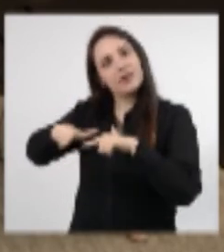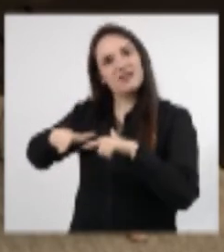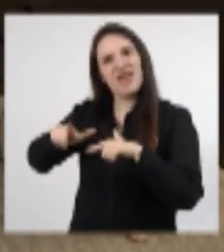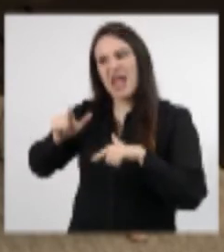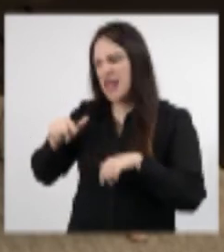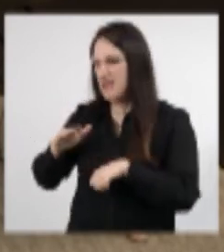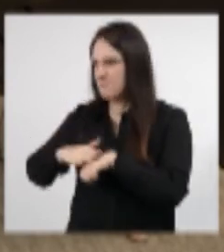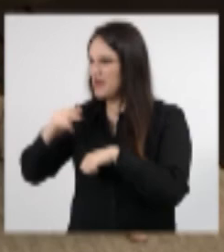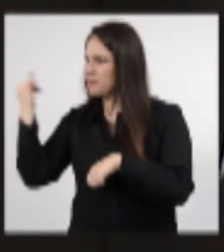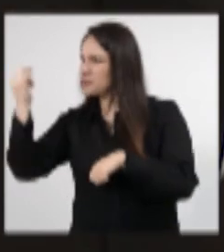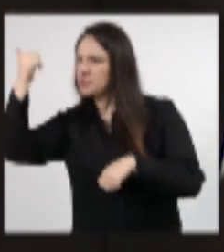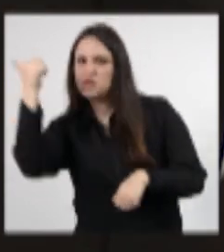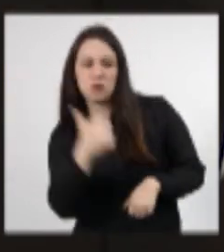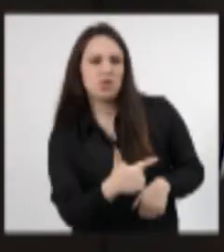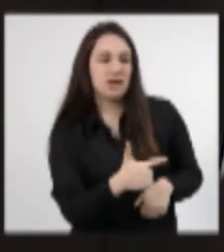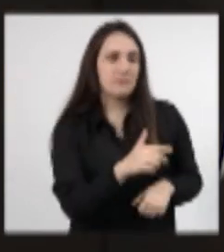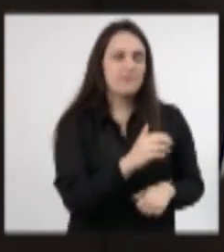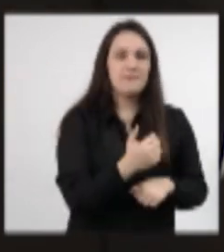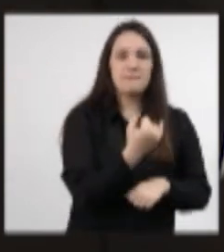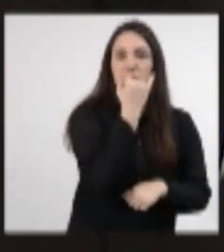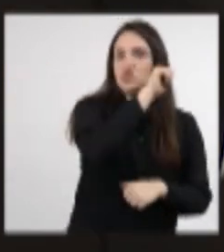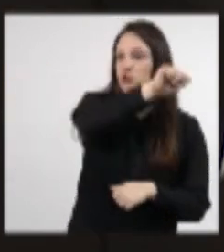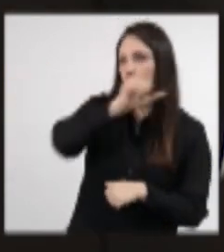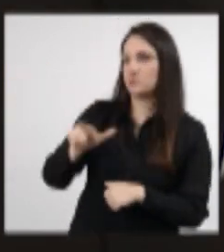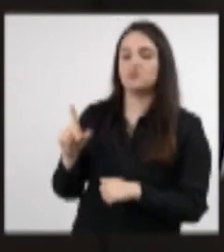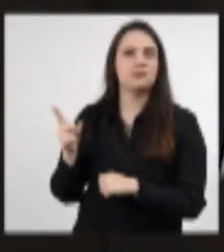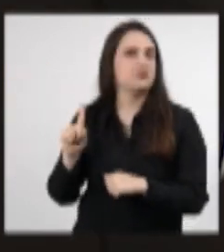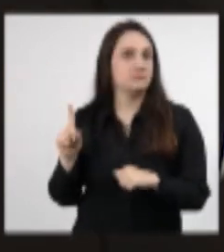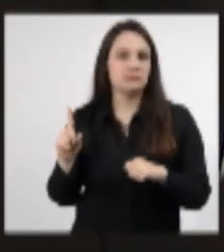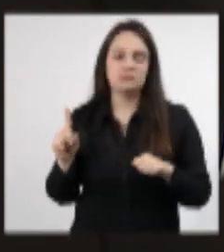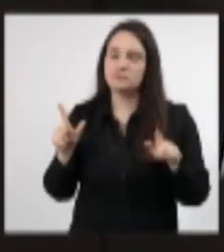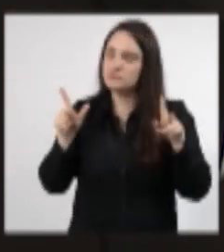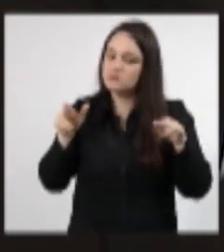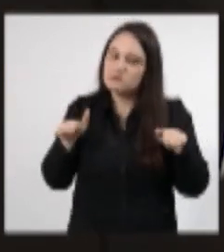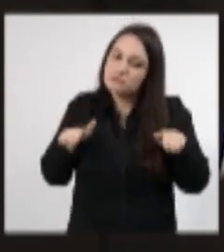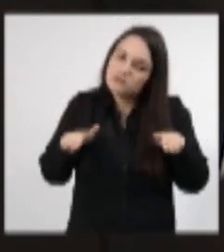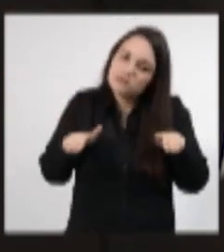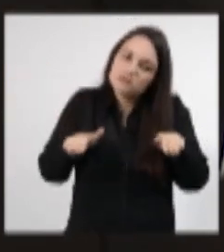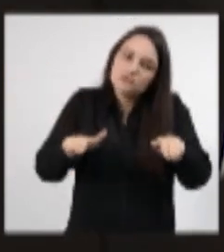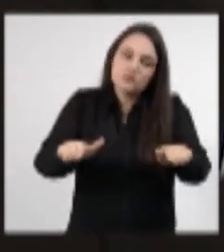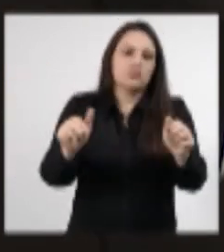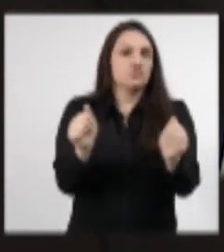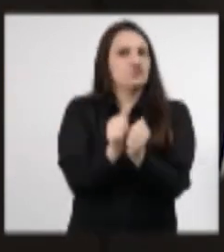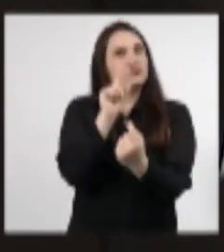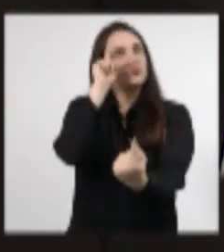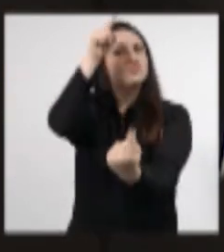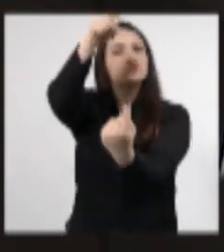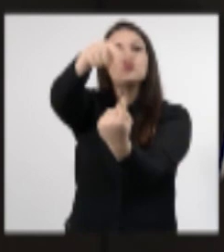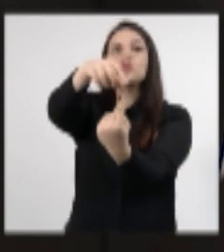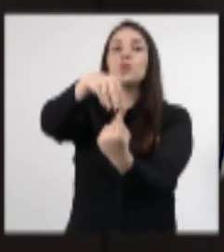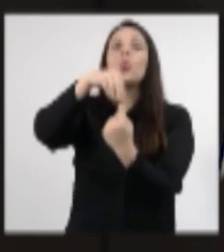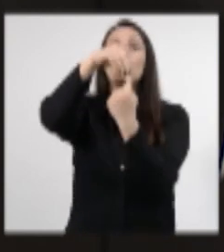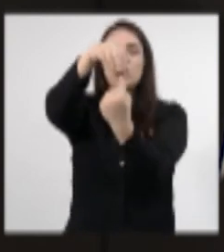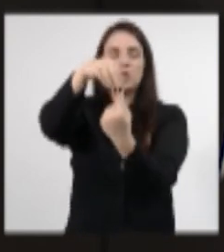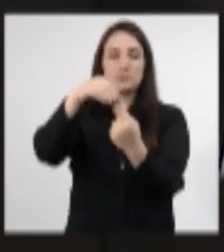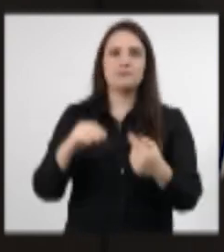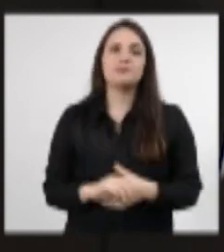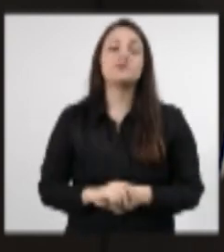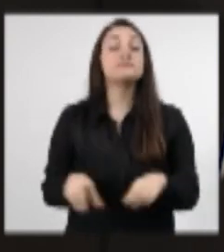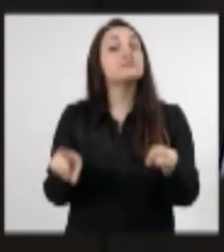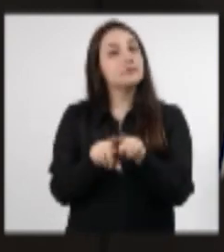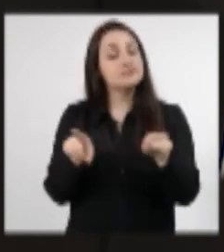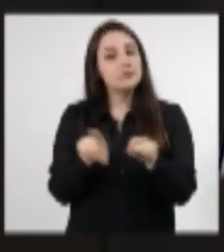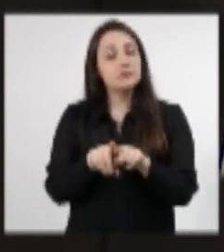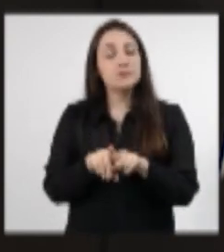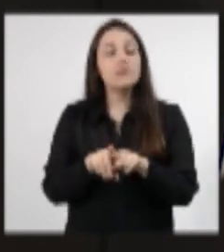pois nenhum é mais importante do que o outro. Ambas as ações se somam para um objetivo comum.